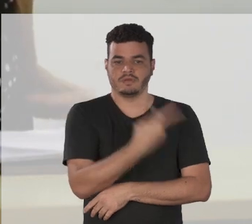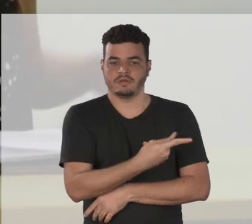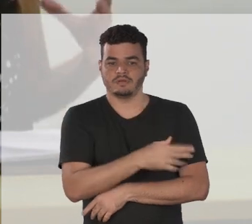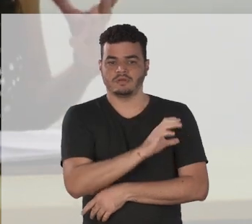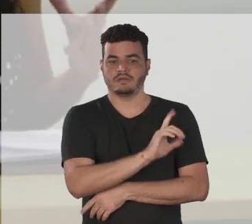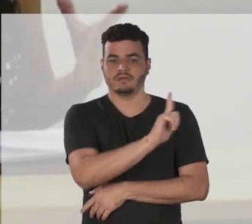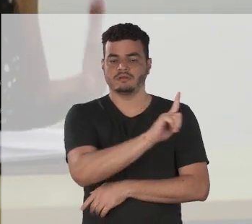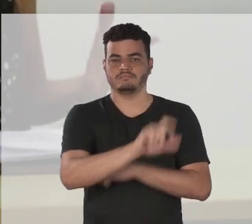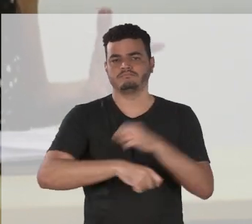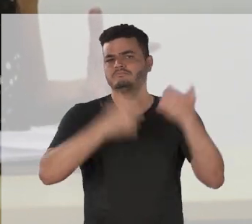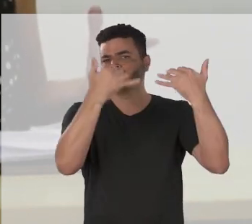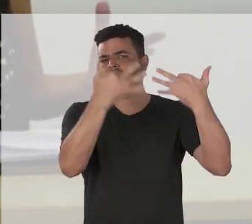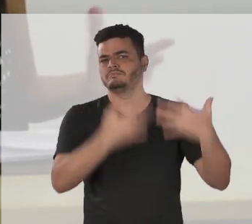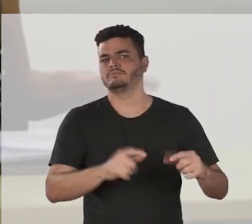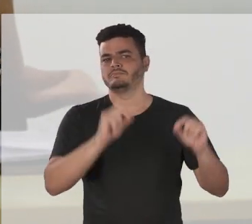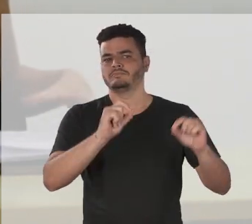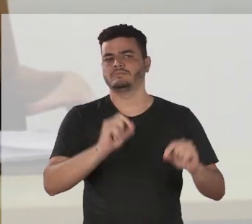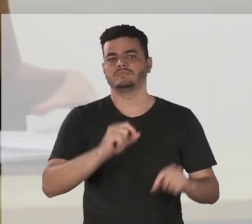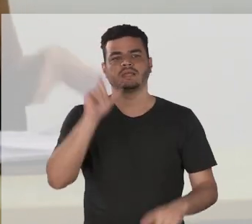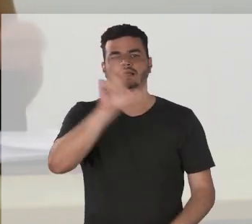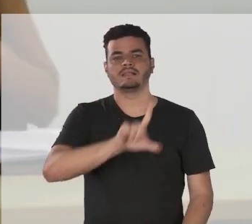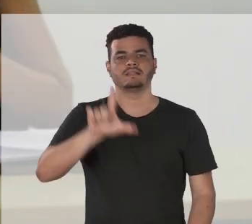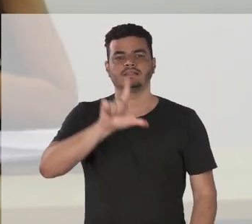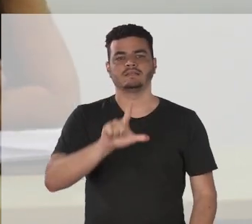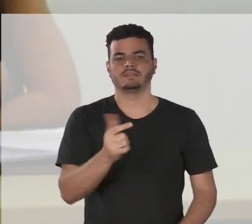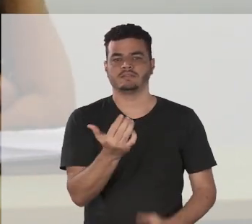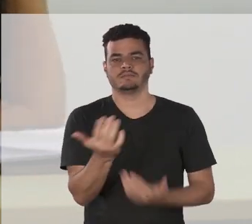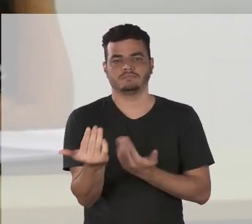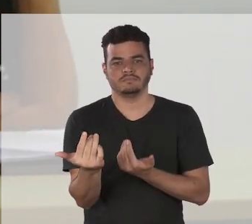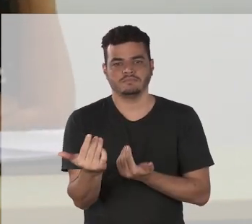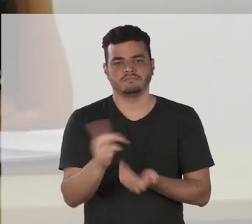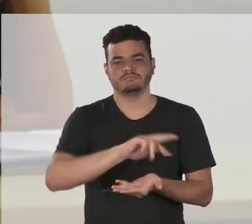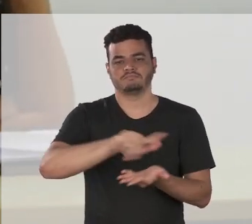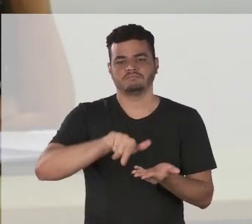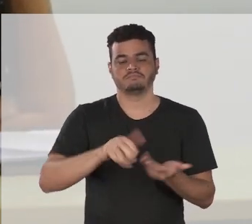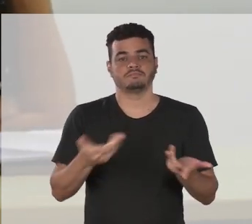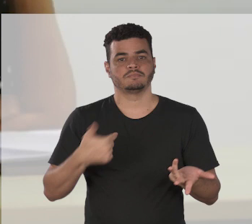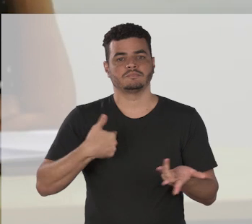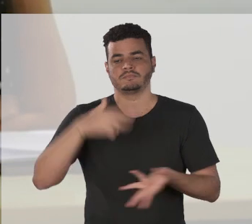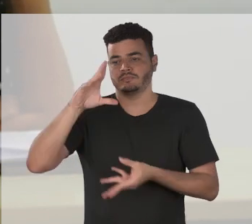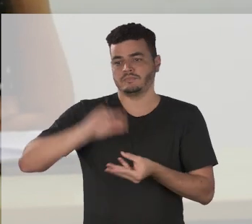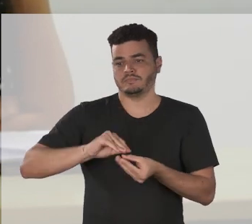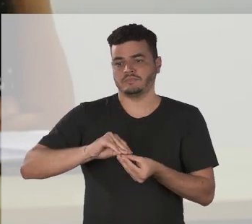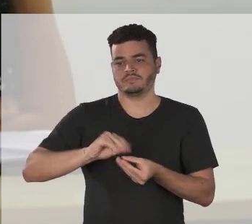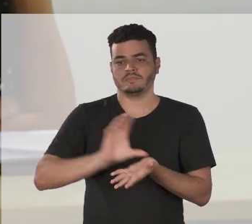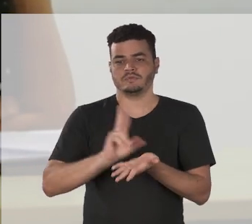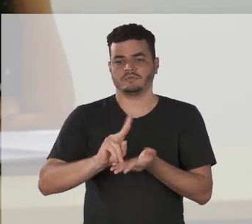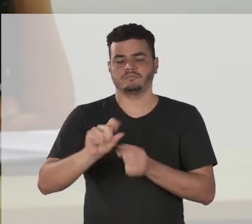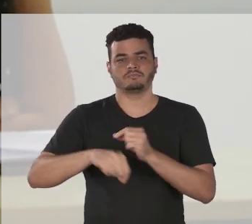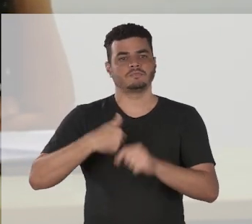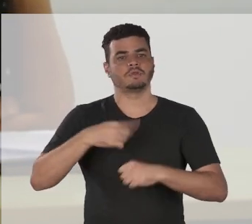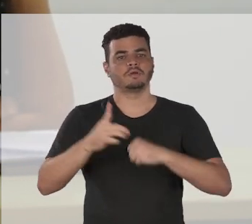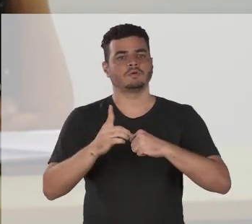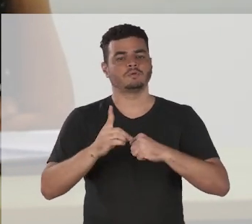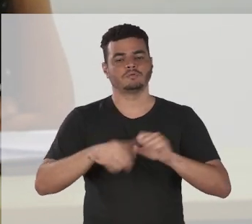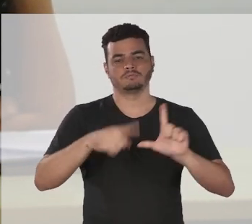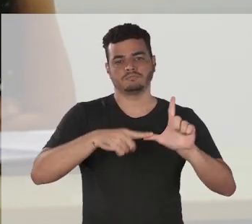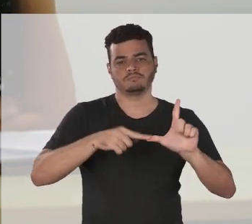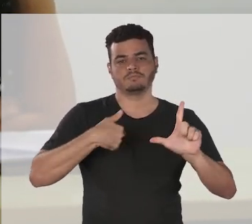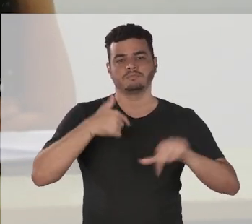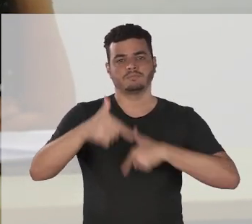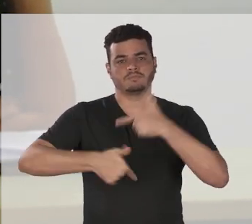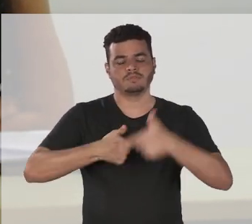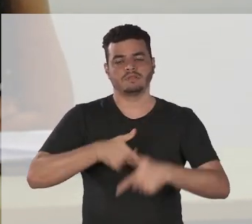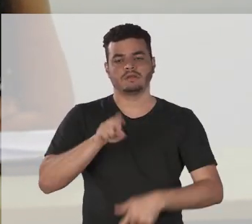Campina Grande, para falar de literatura infantil e outros. Bom, eu falo um pouquinho, eu sou doutor em letras, trabalho